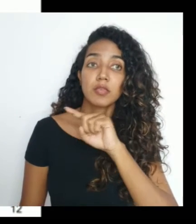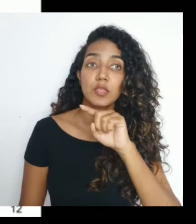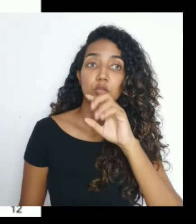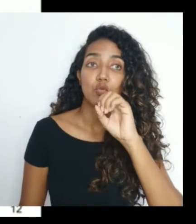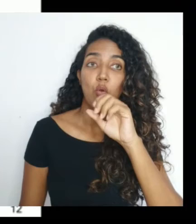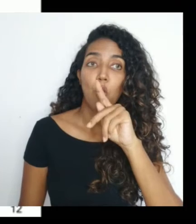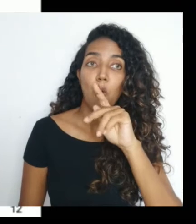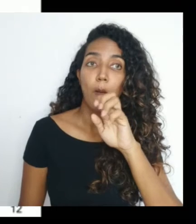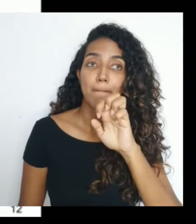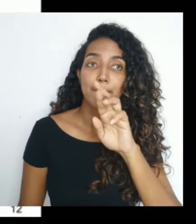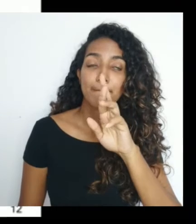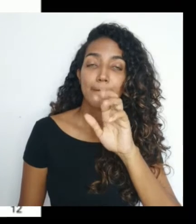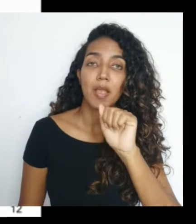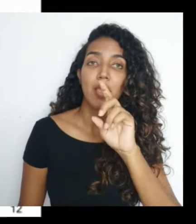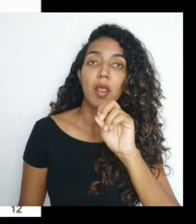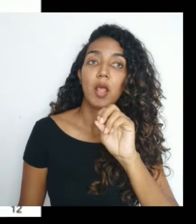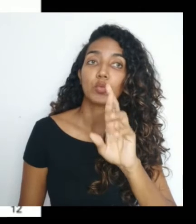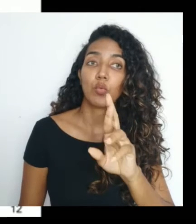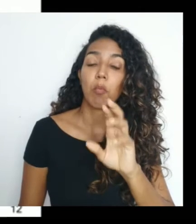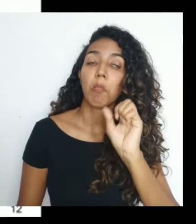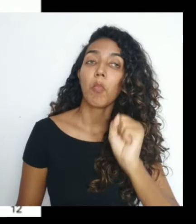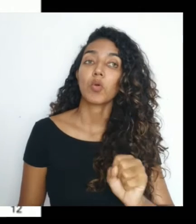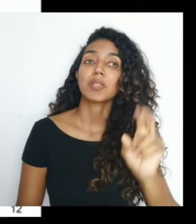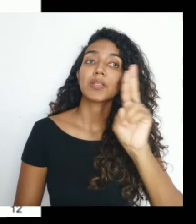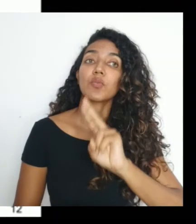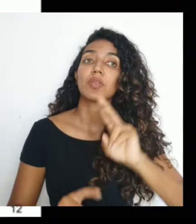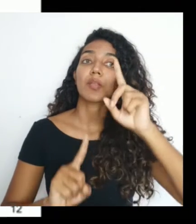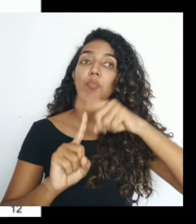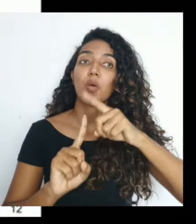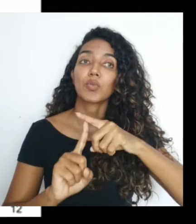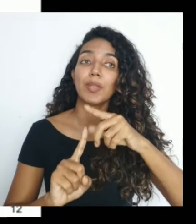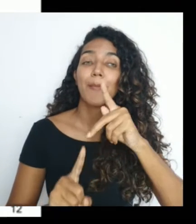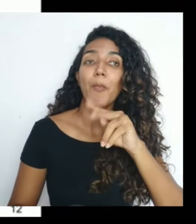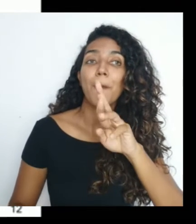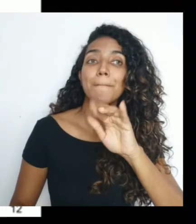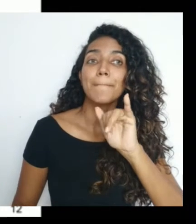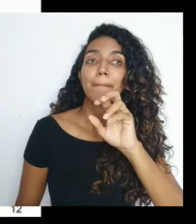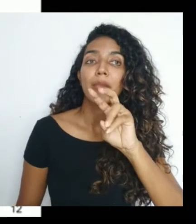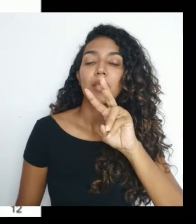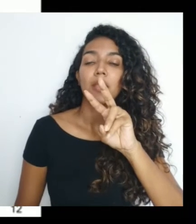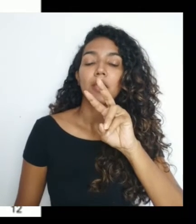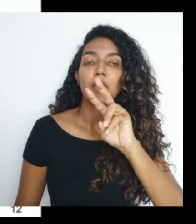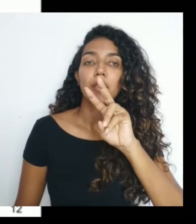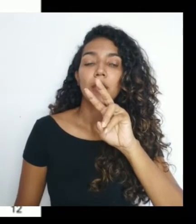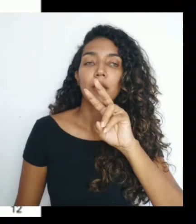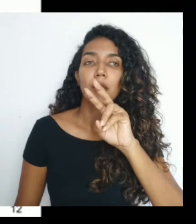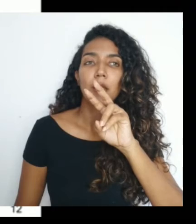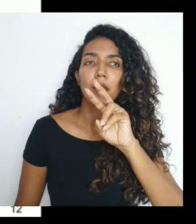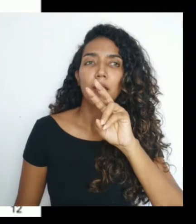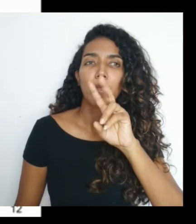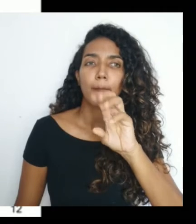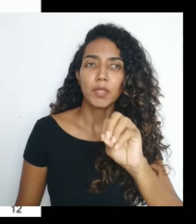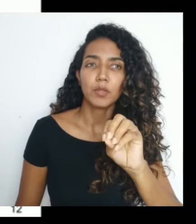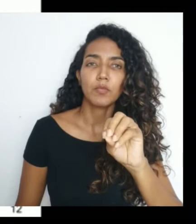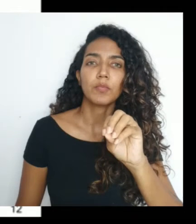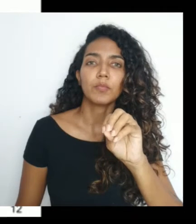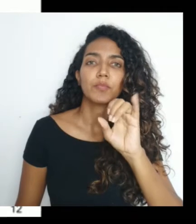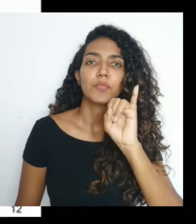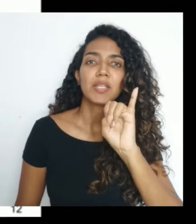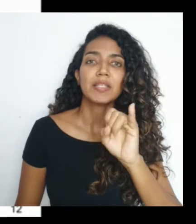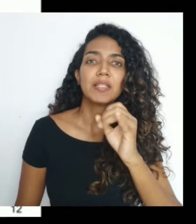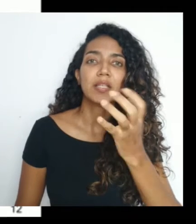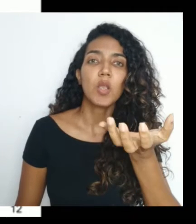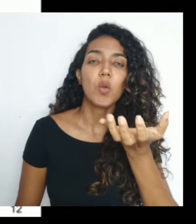tipos primitivos. Se eu quiser testar qualquer coisa com tipos de referência, eu preciso usar o ponto